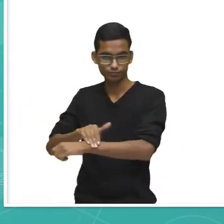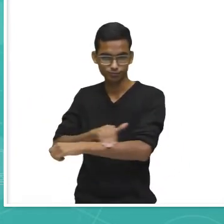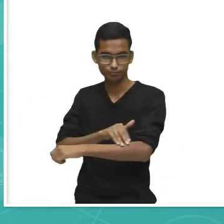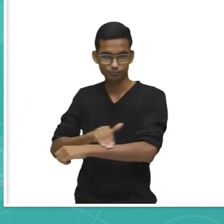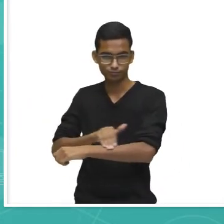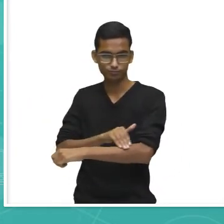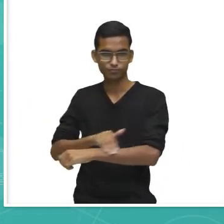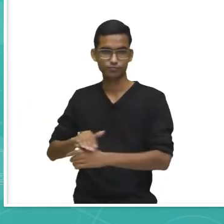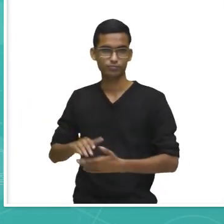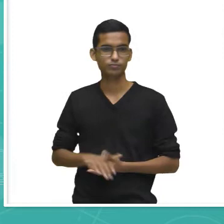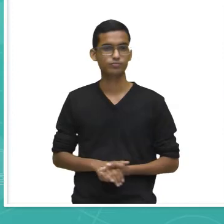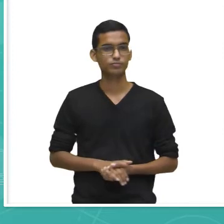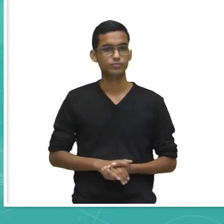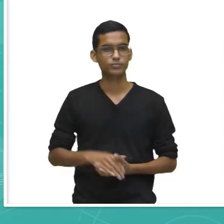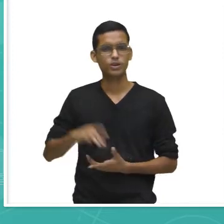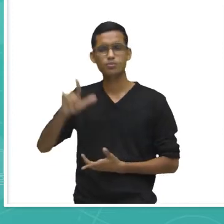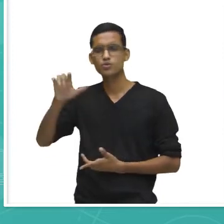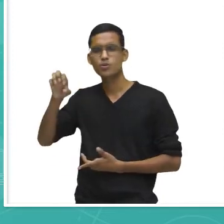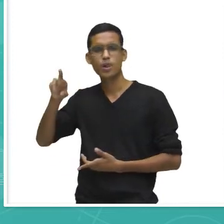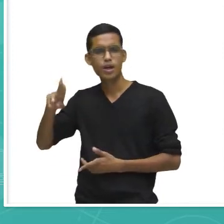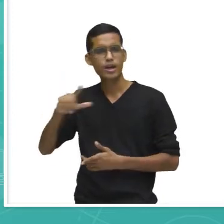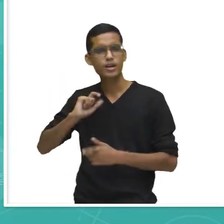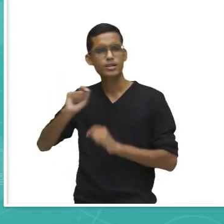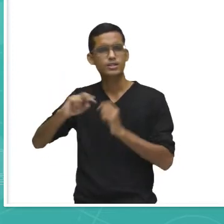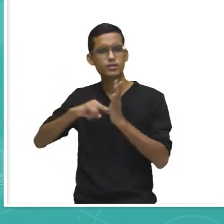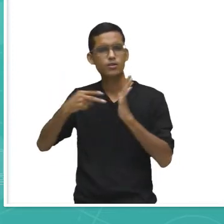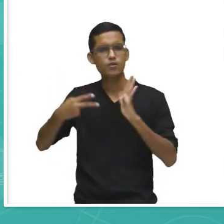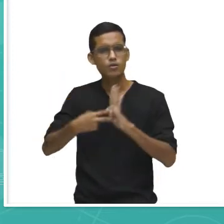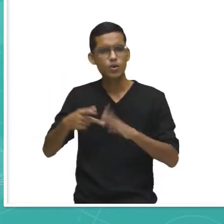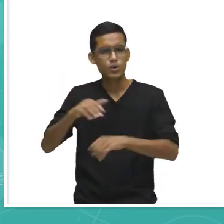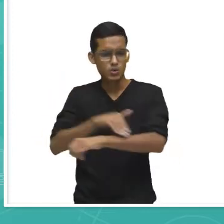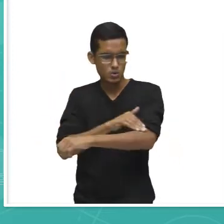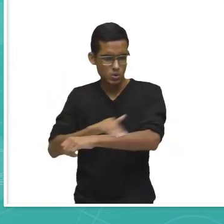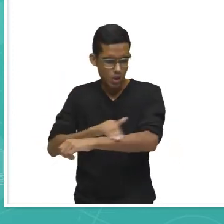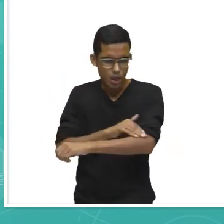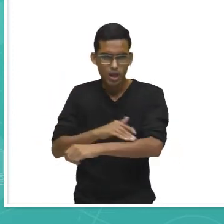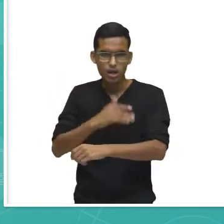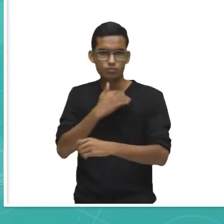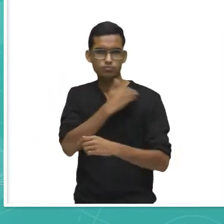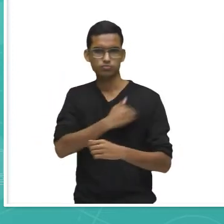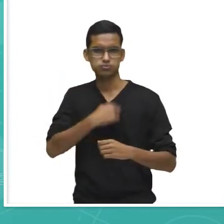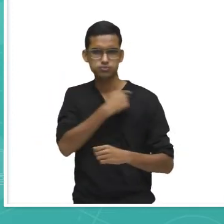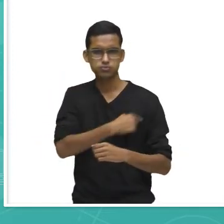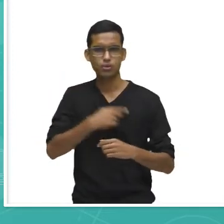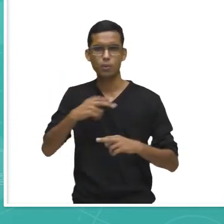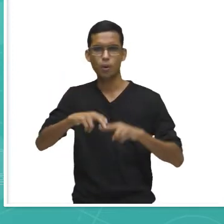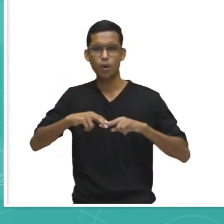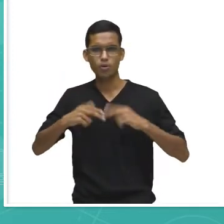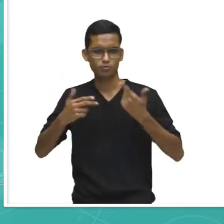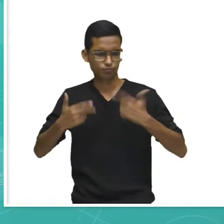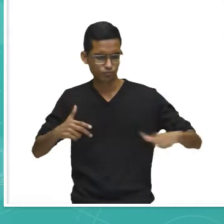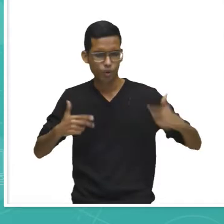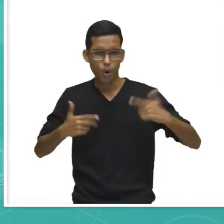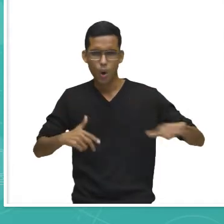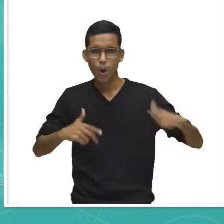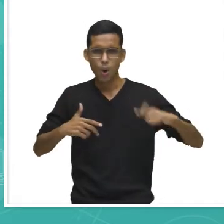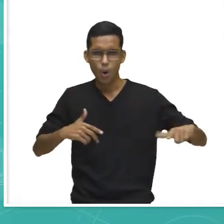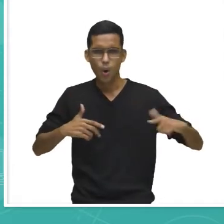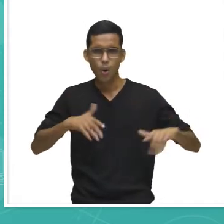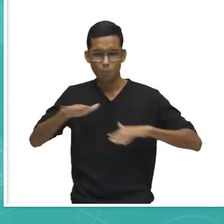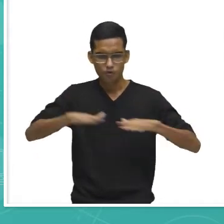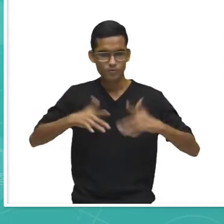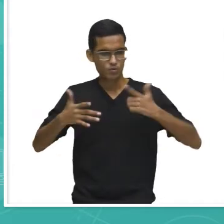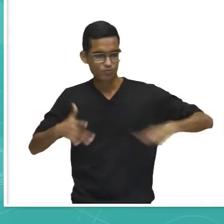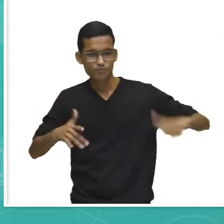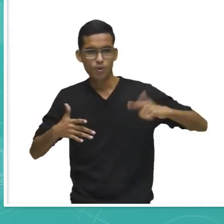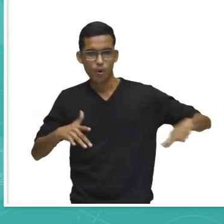temos o LE, que são as lesões por esforço repetitivo, e mais acima nós temos o DORT, que são os distúrbios